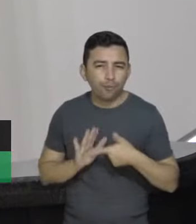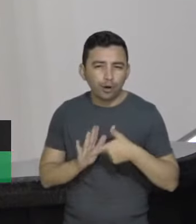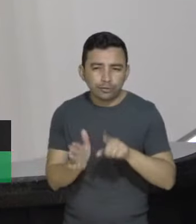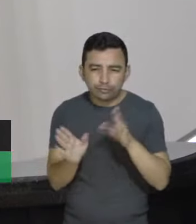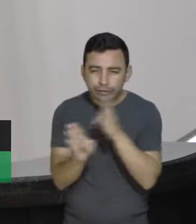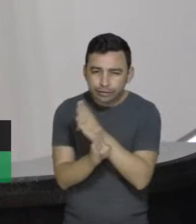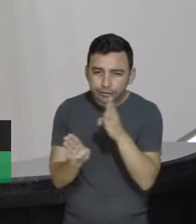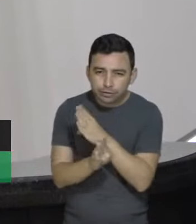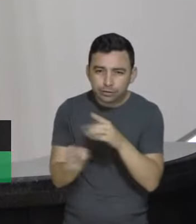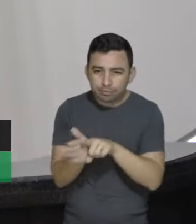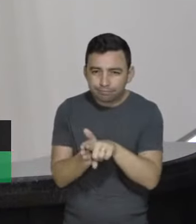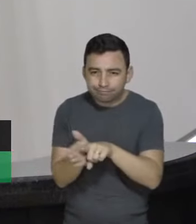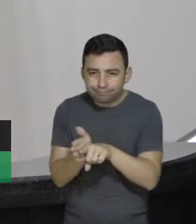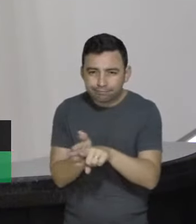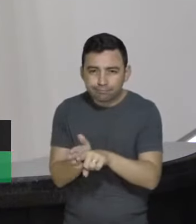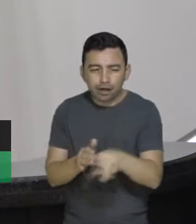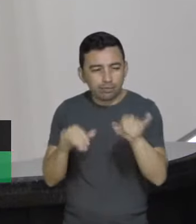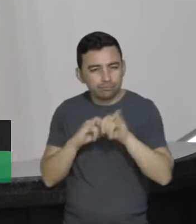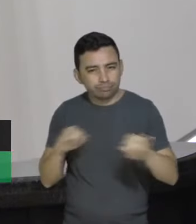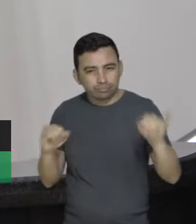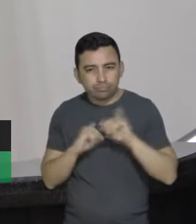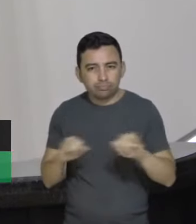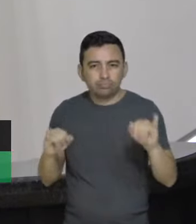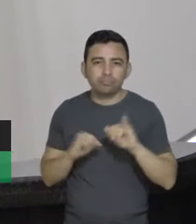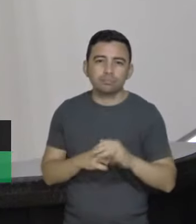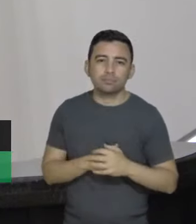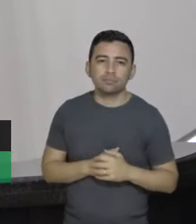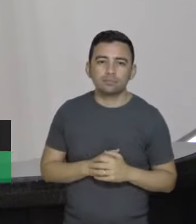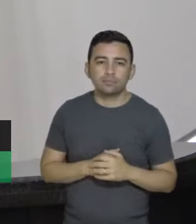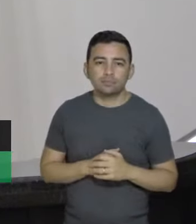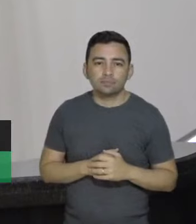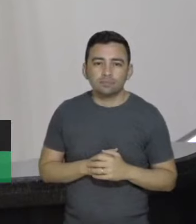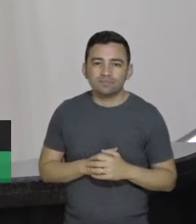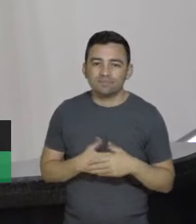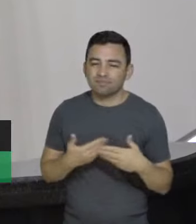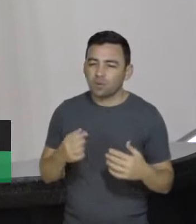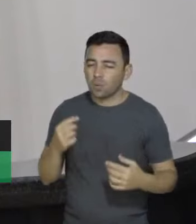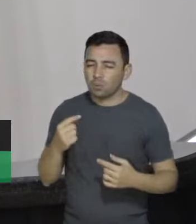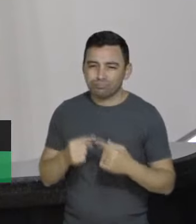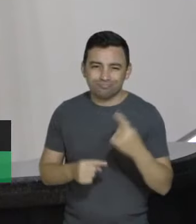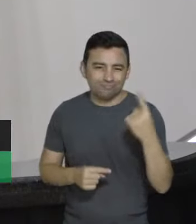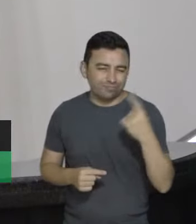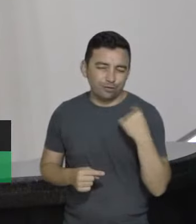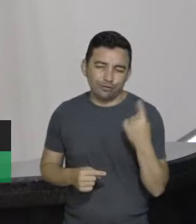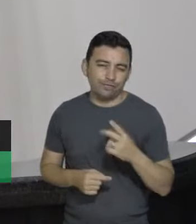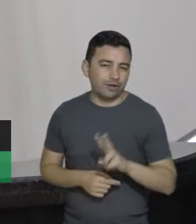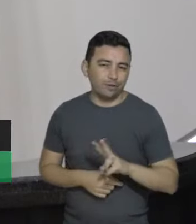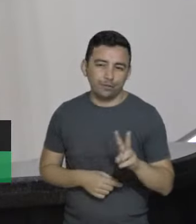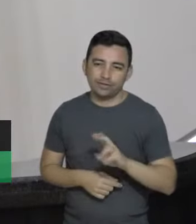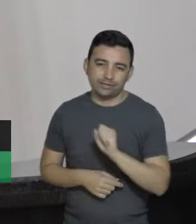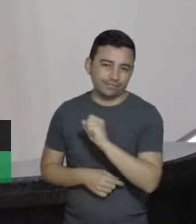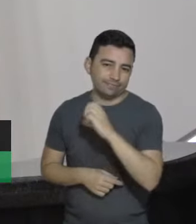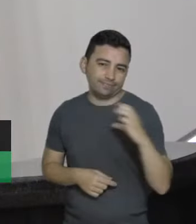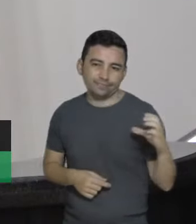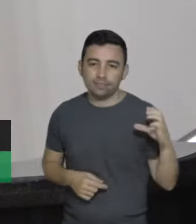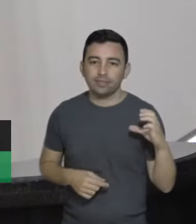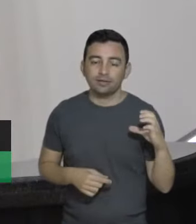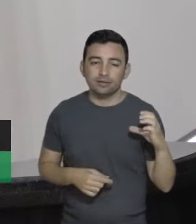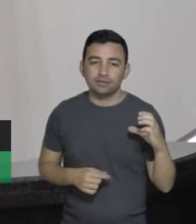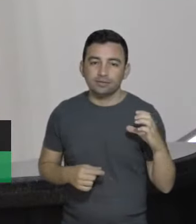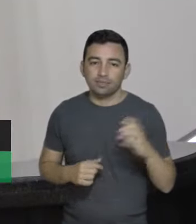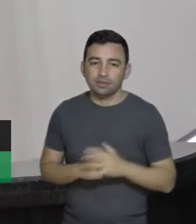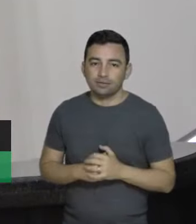investigações que trazem notícias que não coadunam com os valores de Santa Catarina, como bem dizia aqui